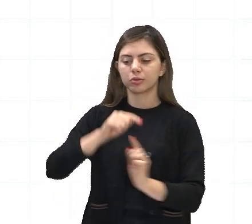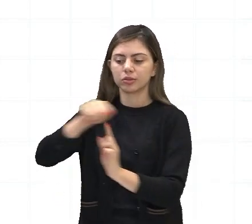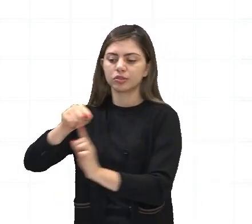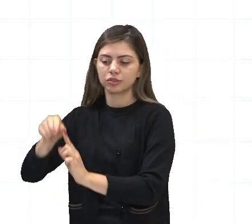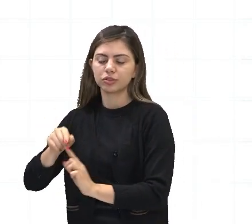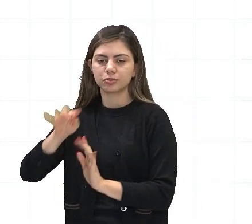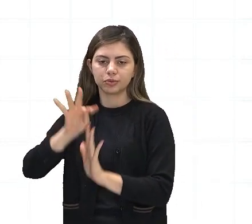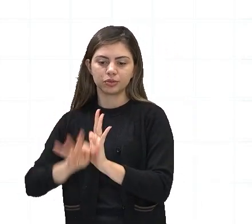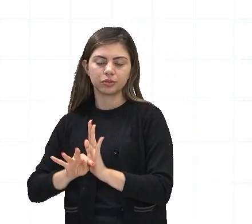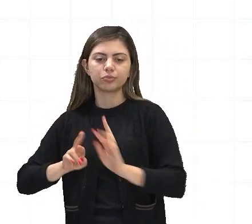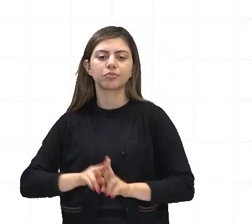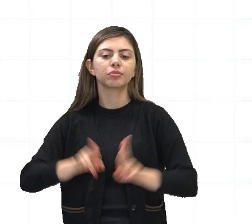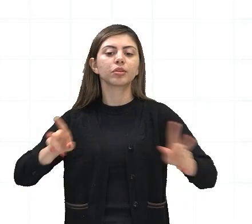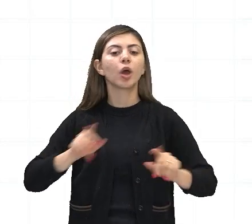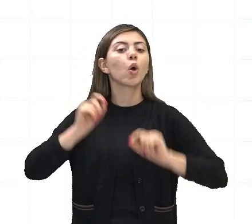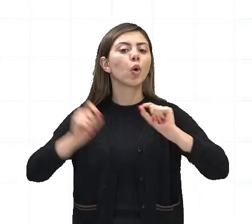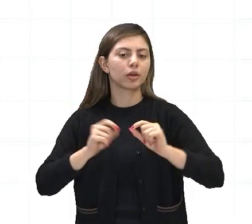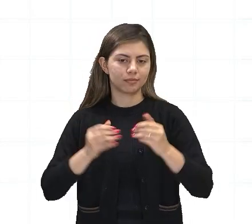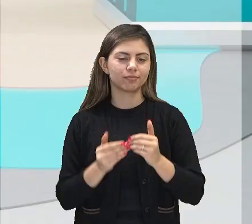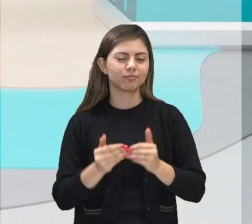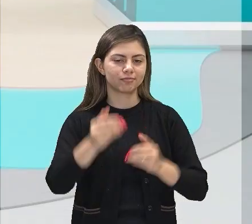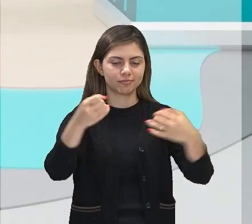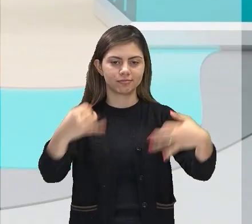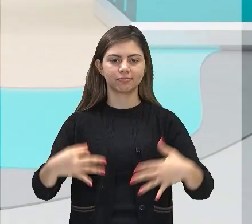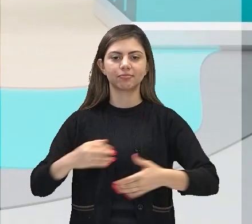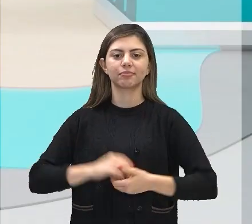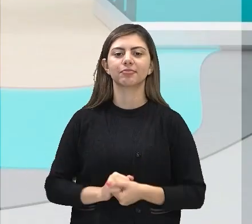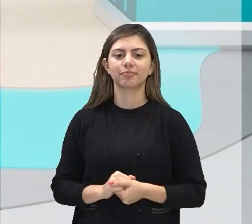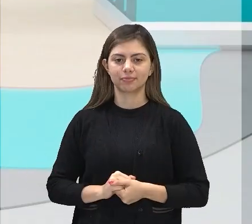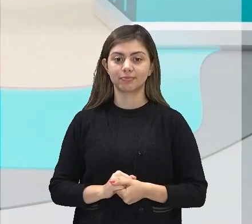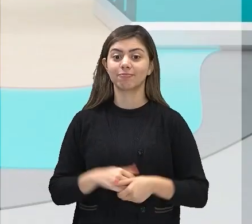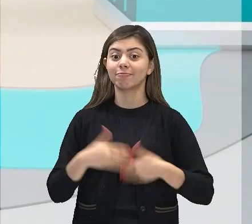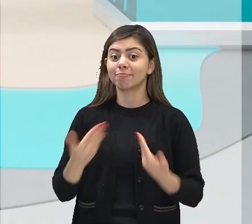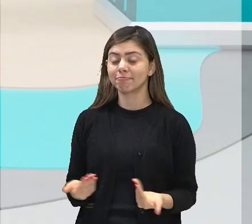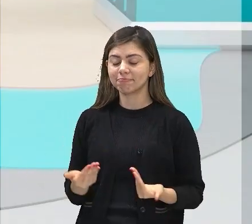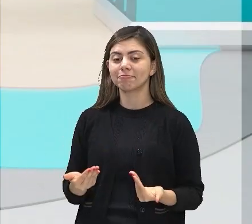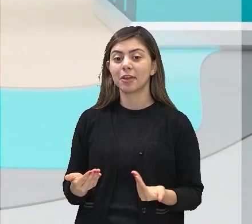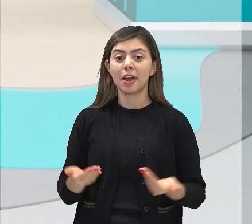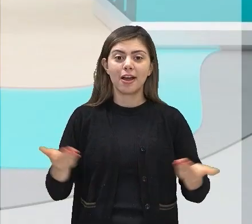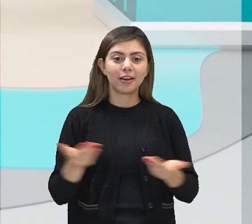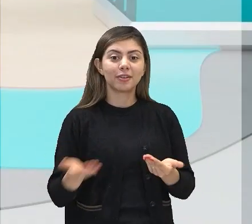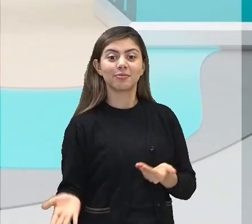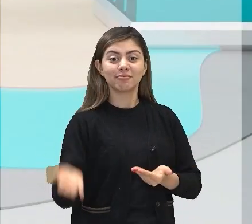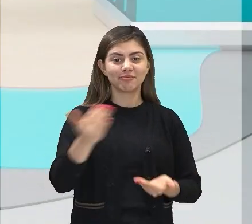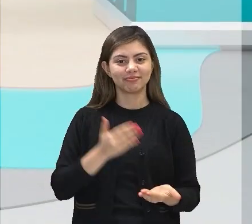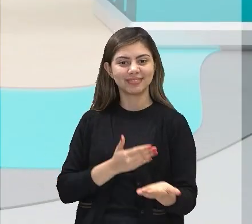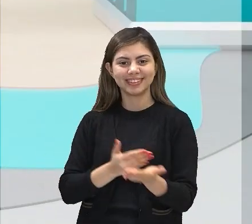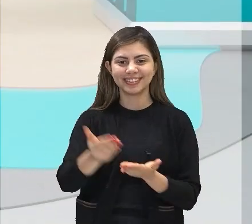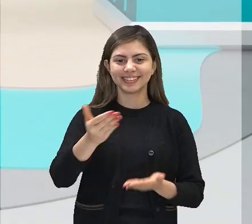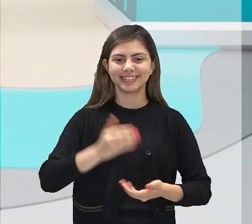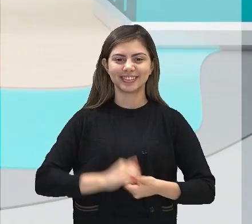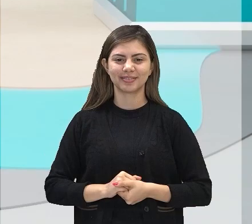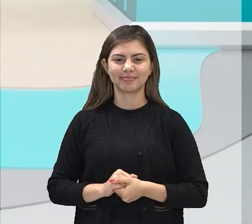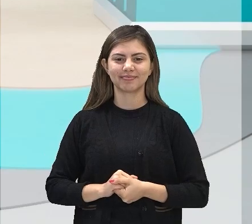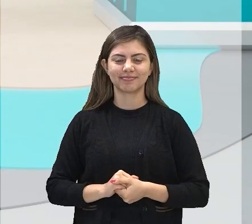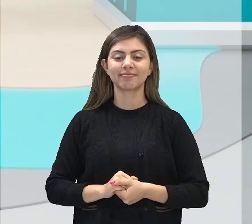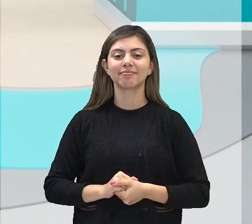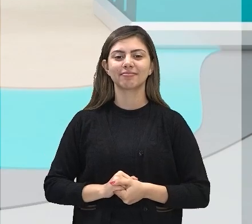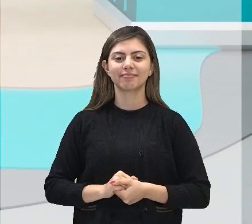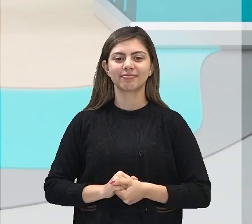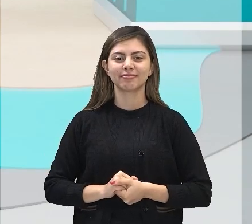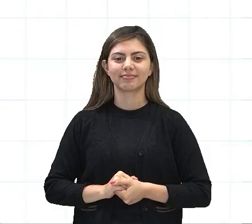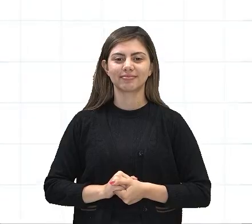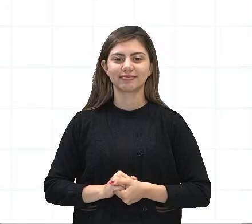textual e tipologia textual. Então, meus amores, vamos para a nossa aula de